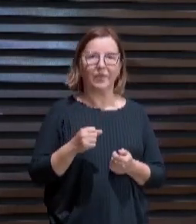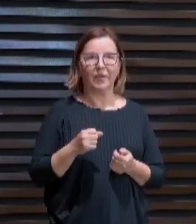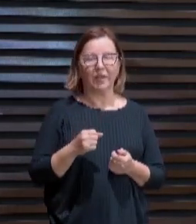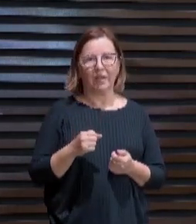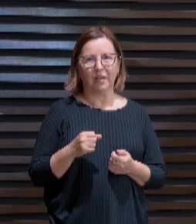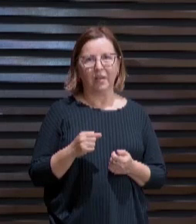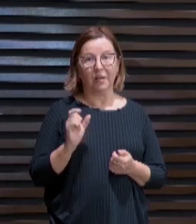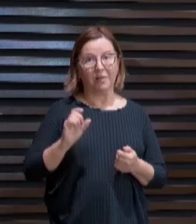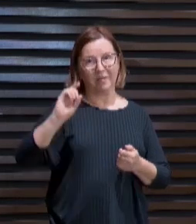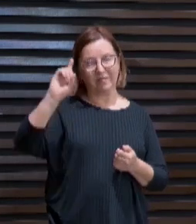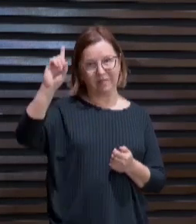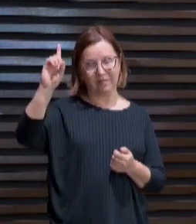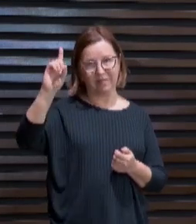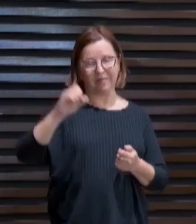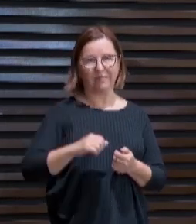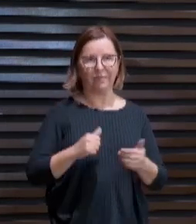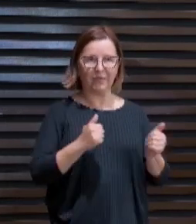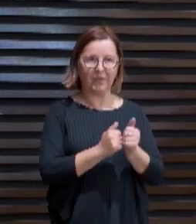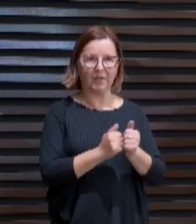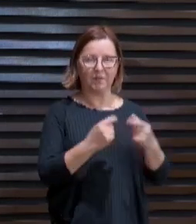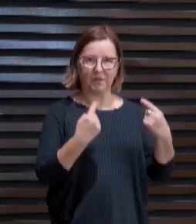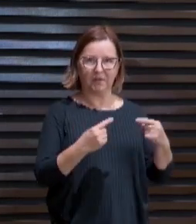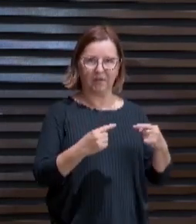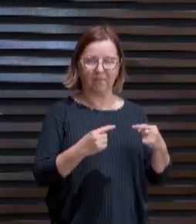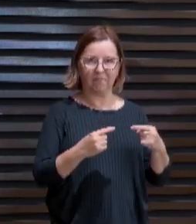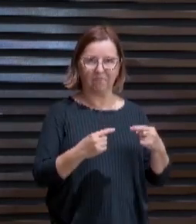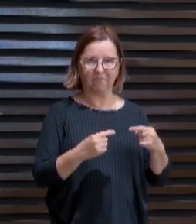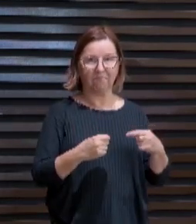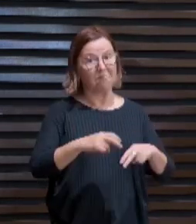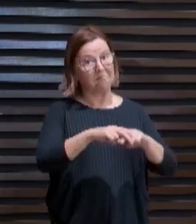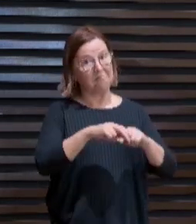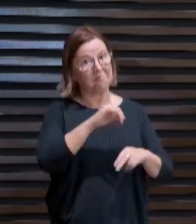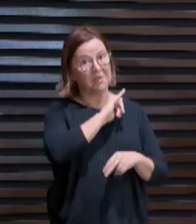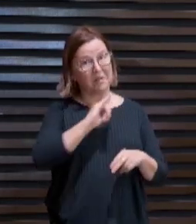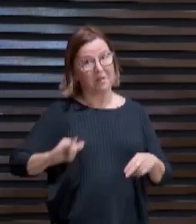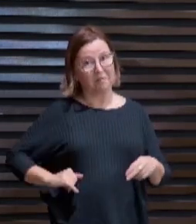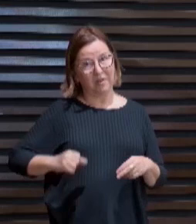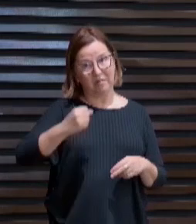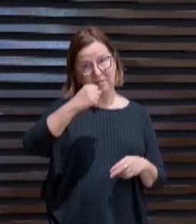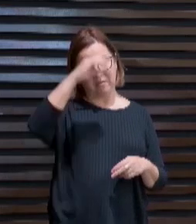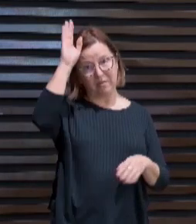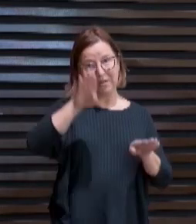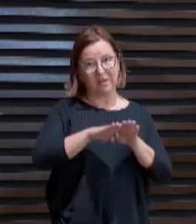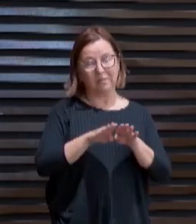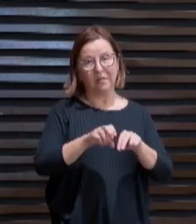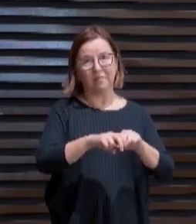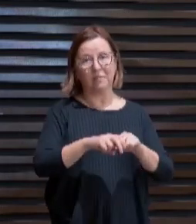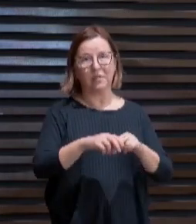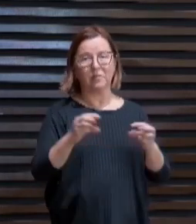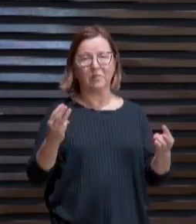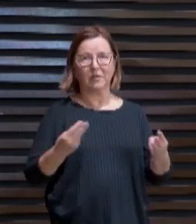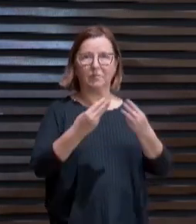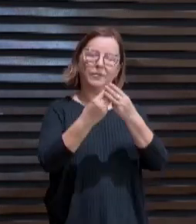Esmirna, elas vinham tanto por parte do Império Romano, quanto por parte dos judeus. Esmirna tinha uma forte